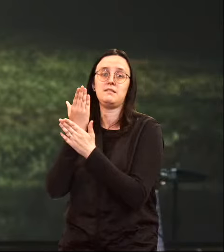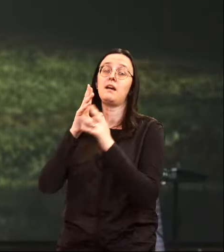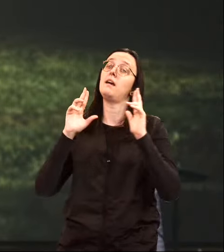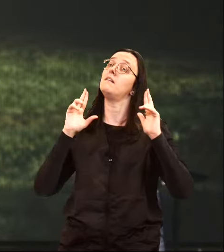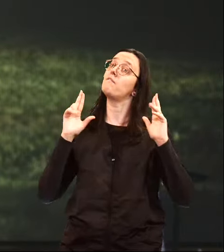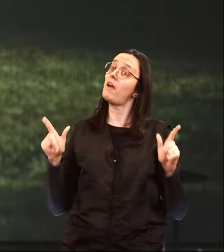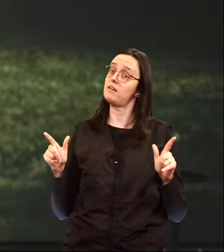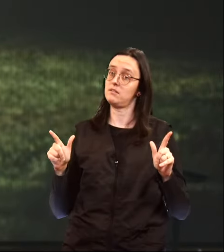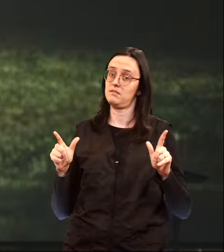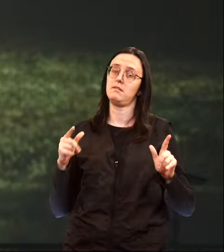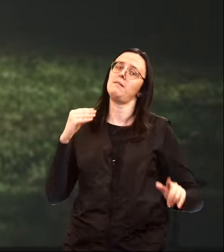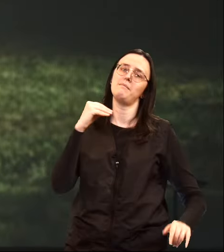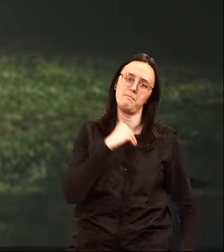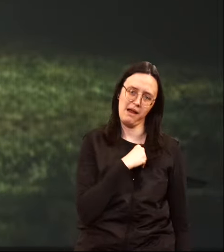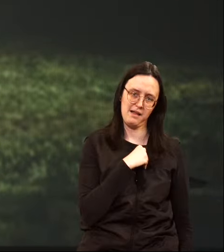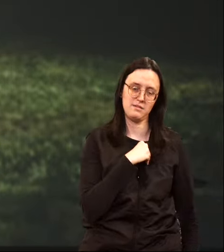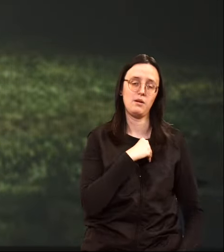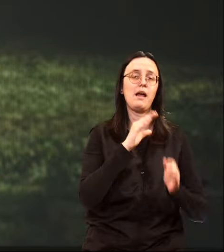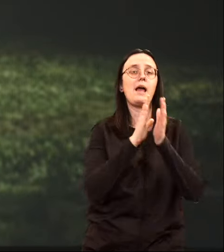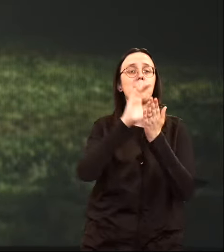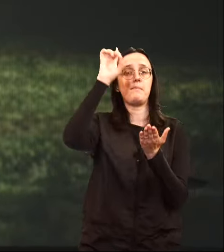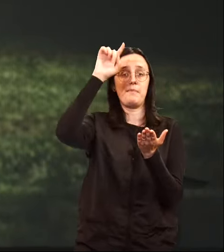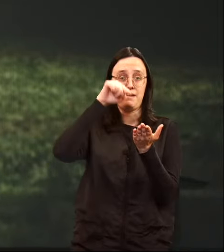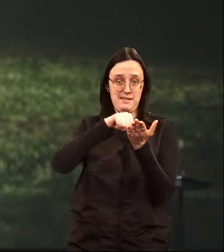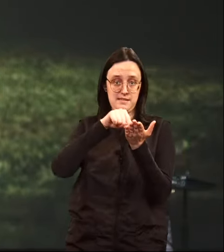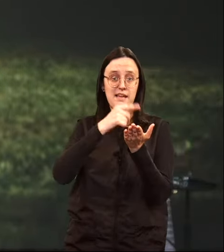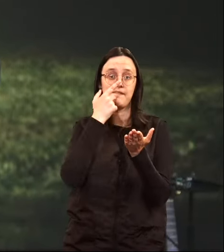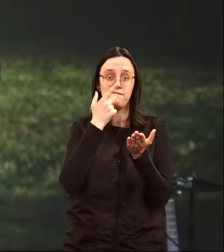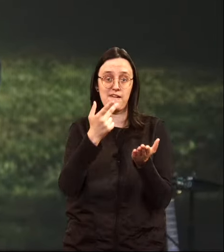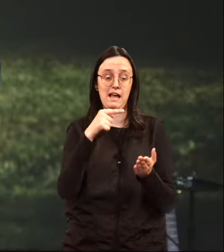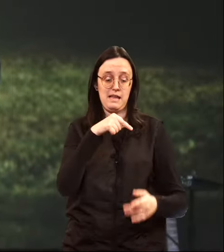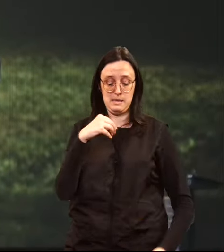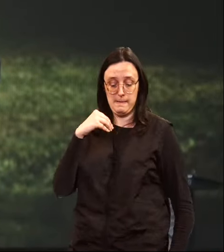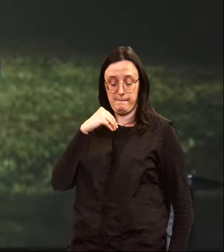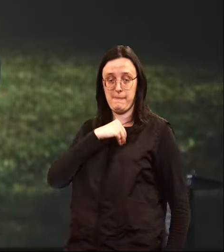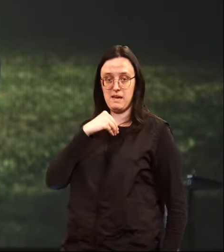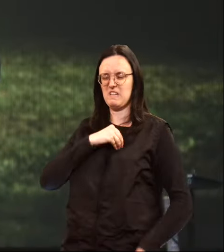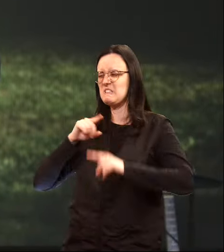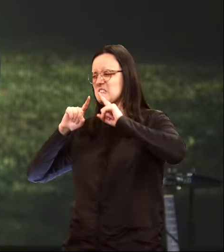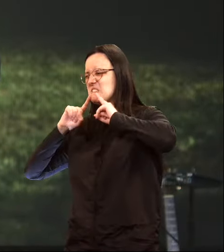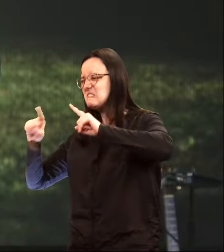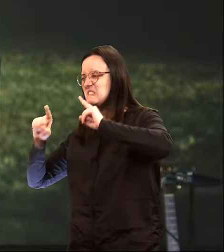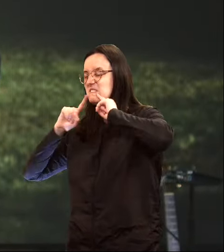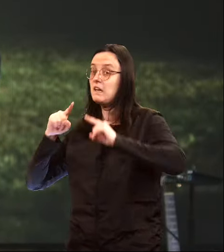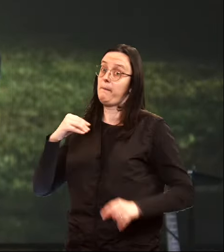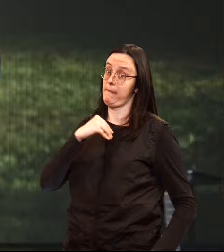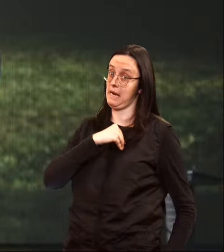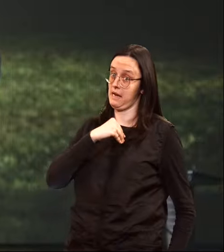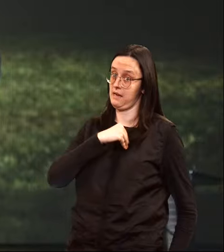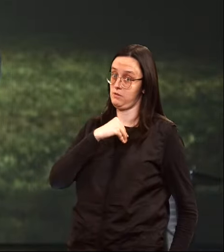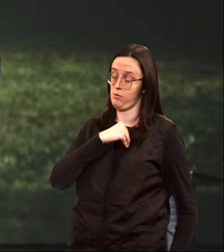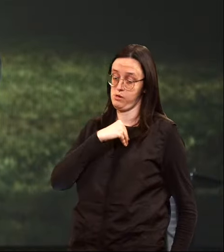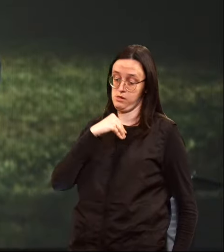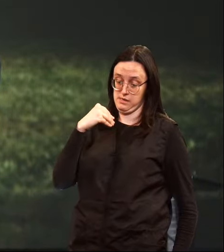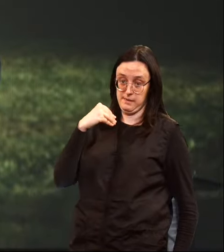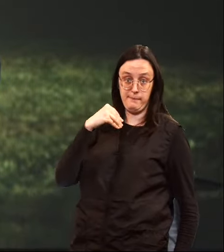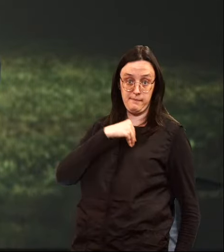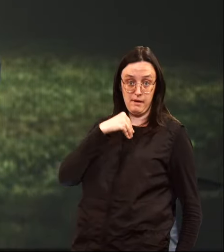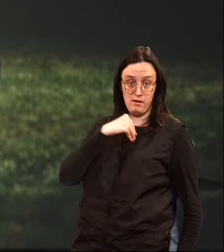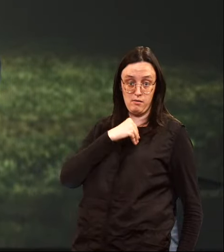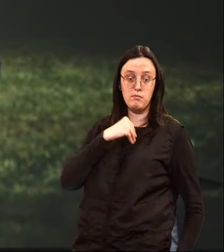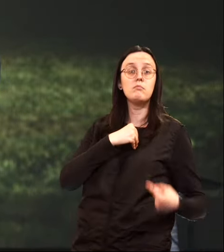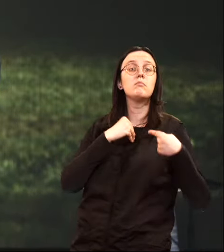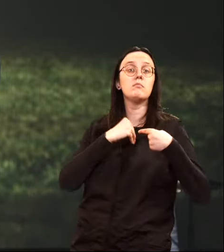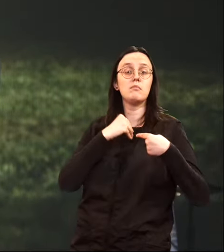insatisfação. E aí, a Bíblia diz que esse tipo de pecado, de queixa, ele tem a capacidade